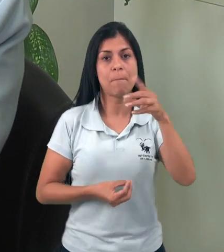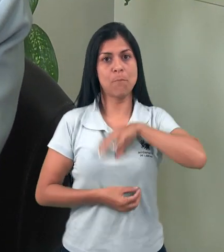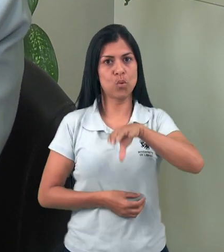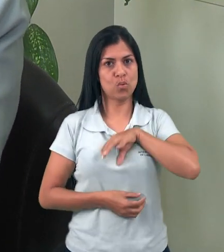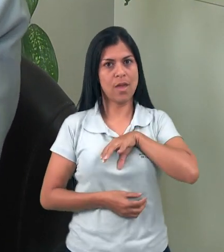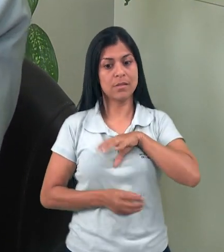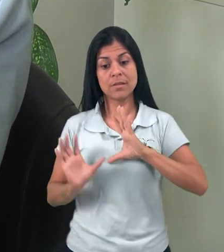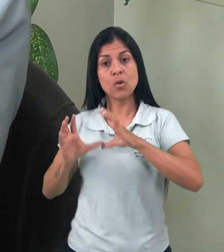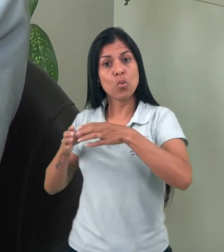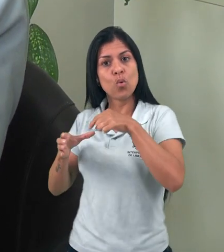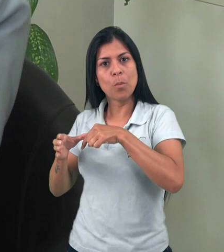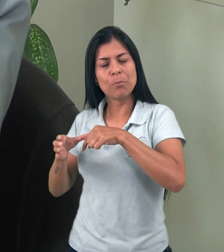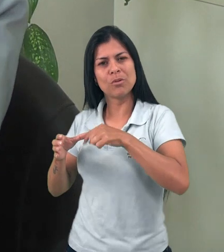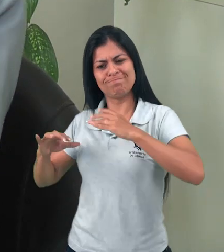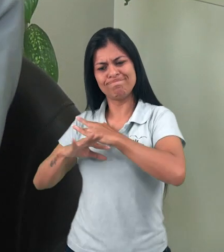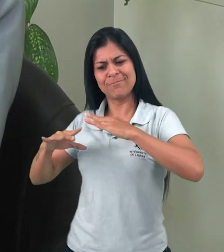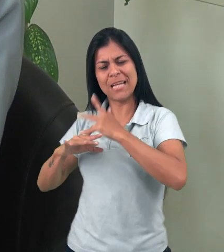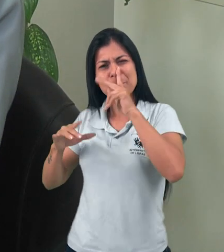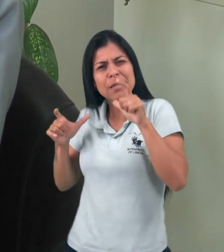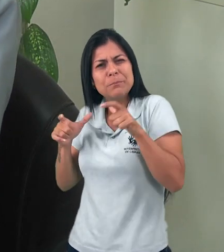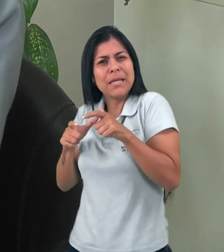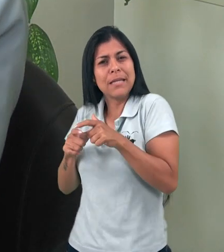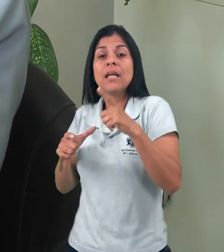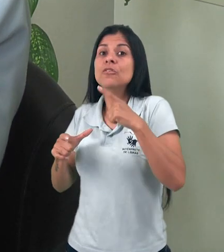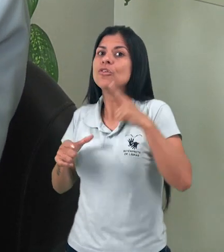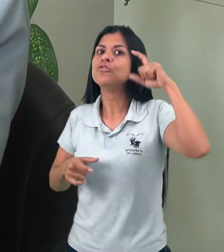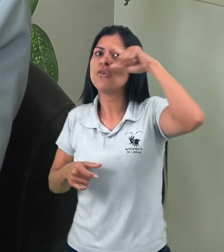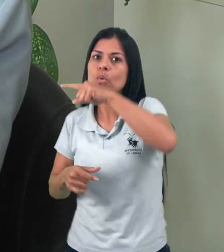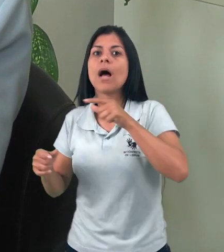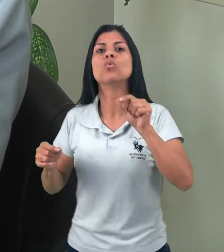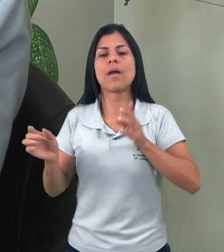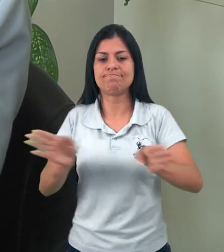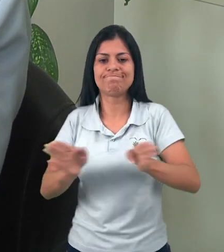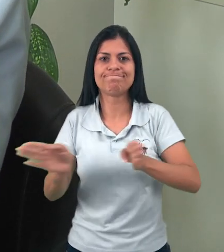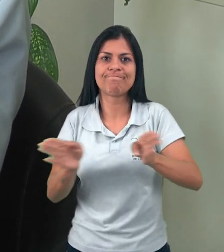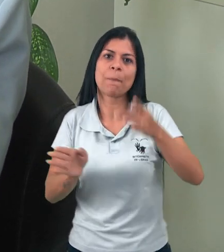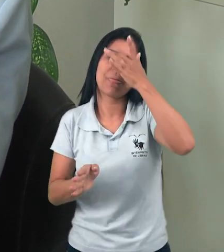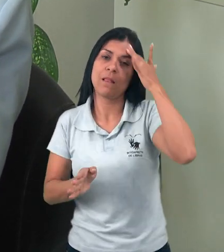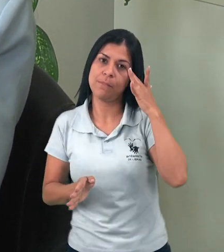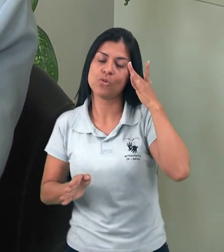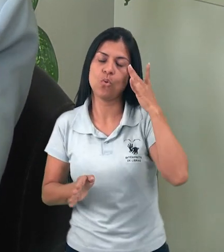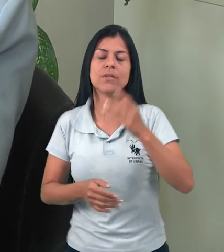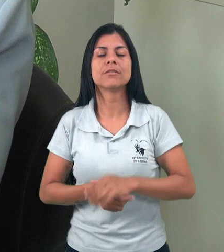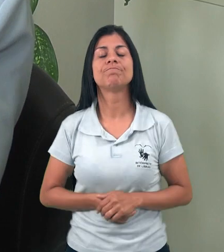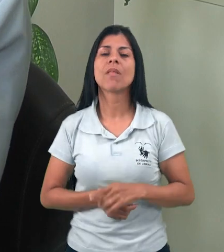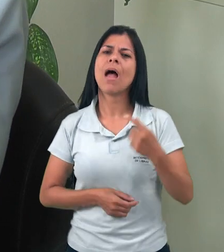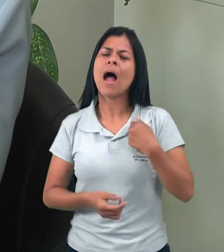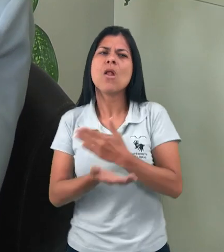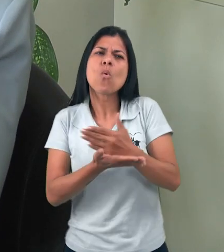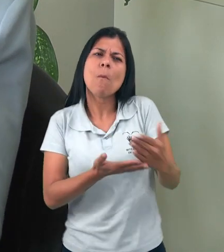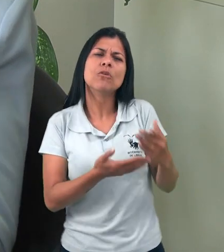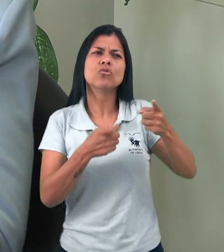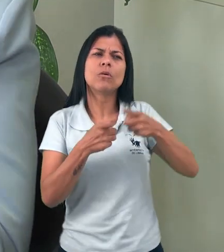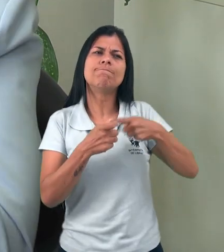português. Eles viviam em comunidade mais fechada, então eles tinham dificuldade em acesso aos locais de atendimento.